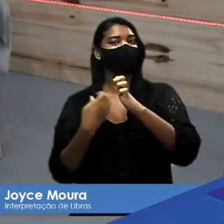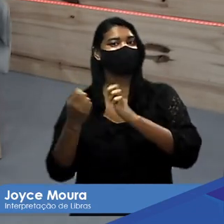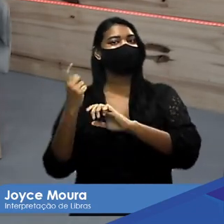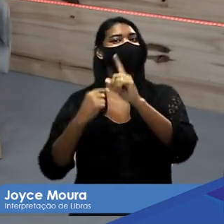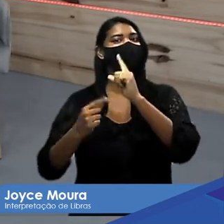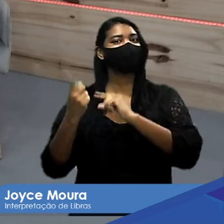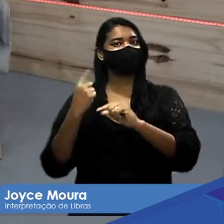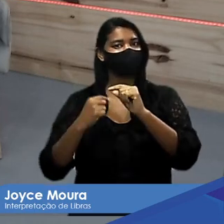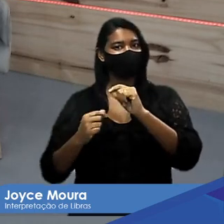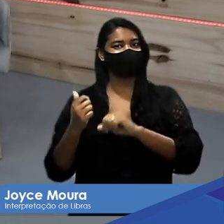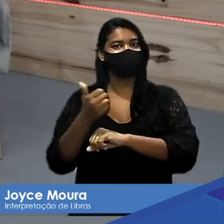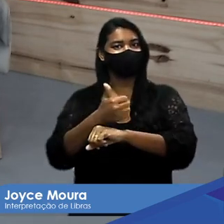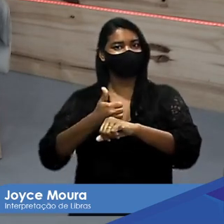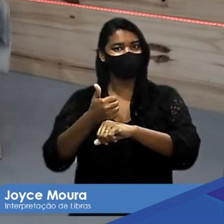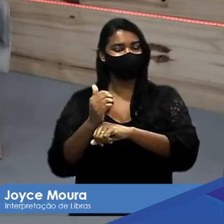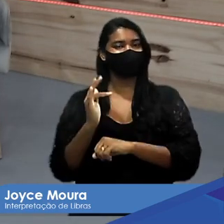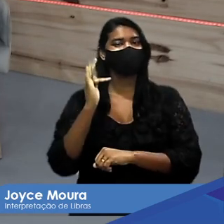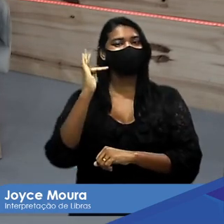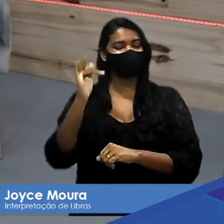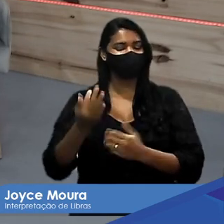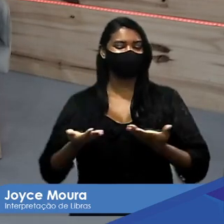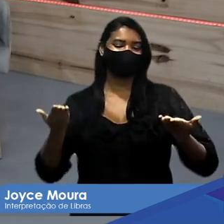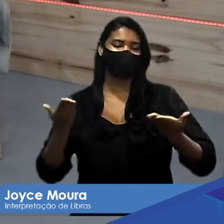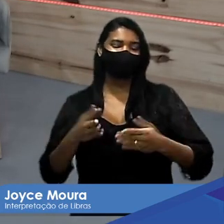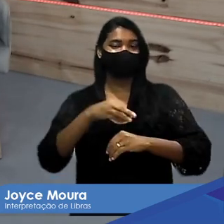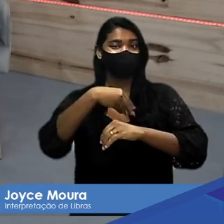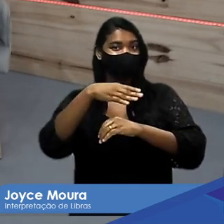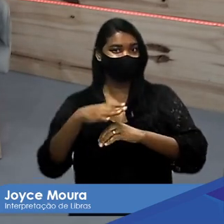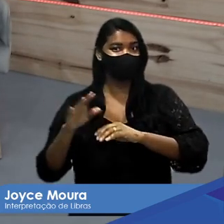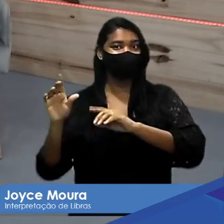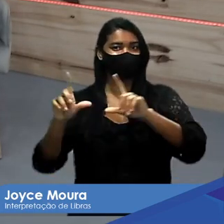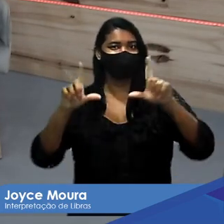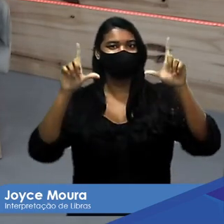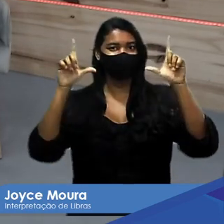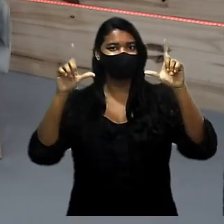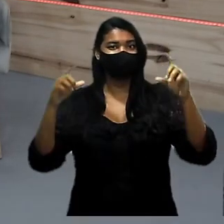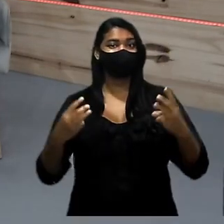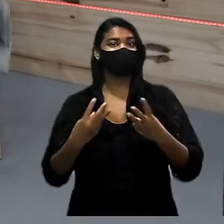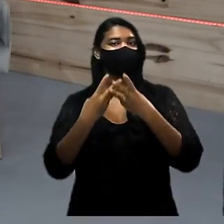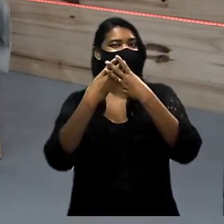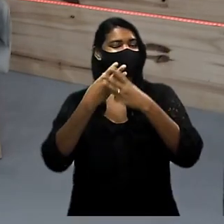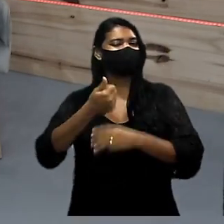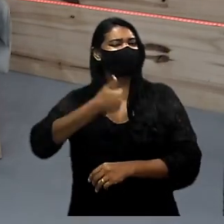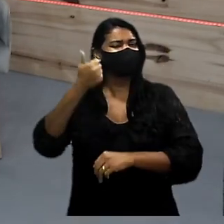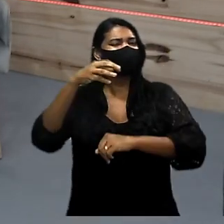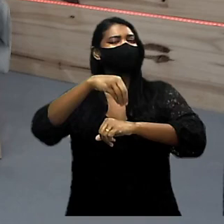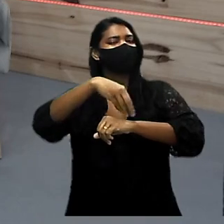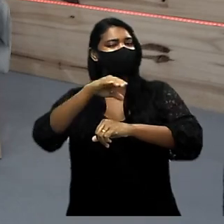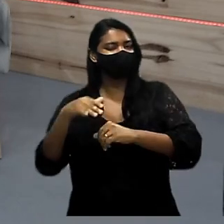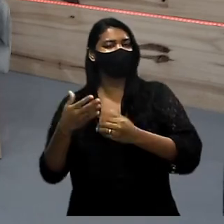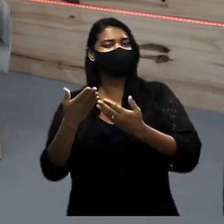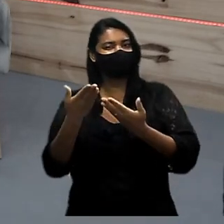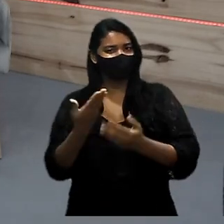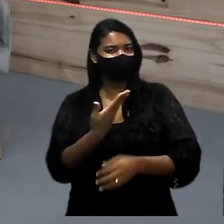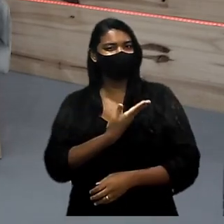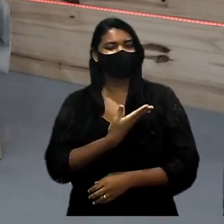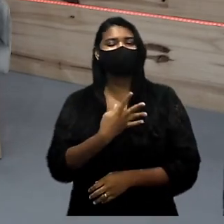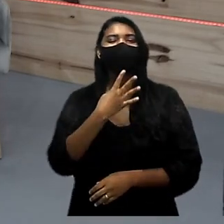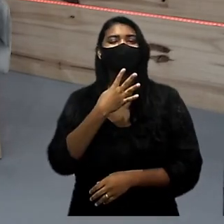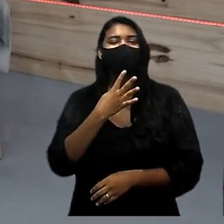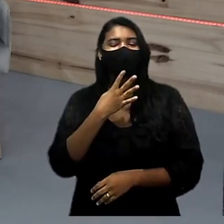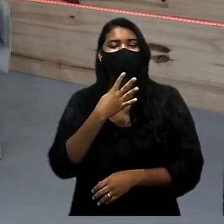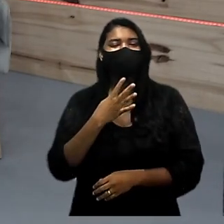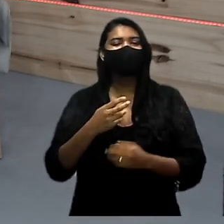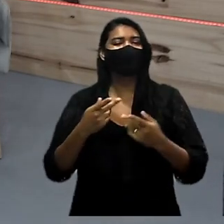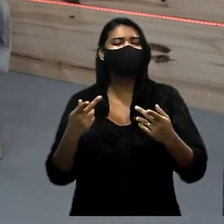o empreendedor do futuro. Estamos com transmissão ao vivo pelo EducaPE. Curte aí, compartilha. Se você conhece